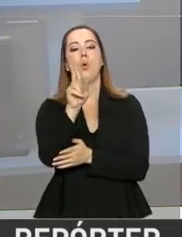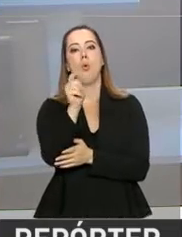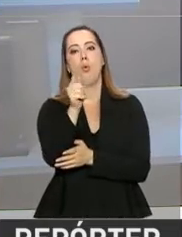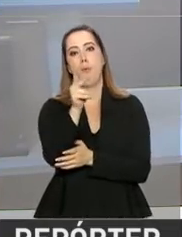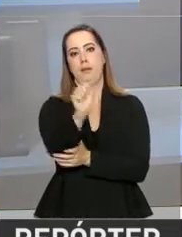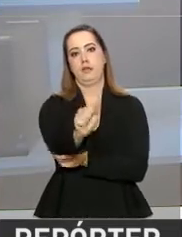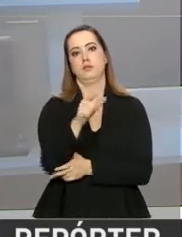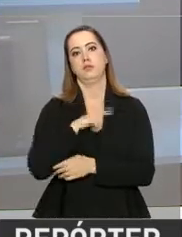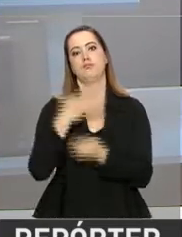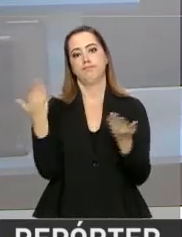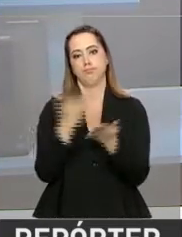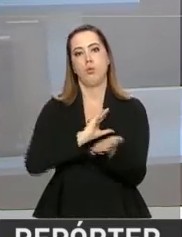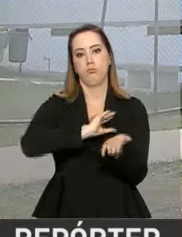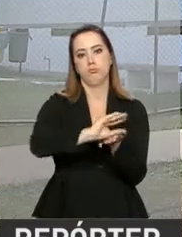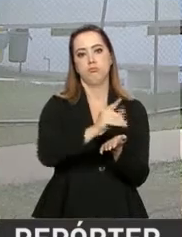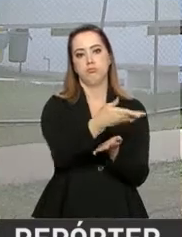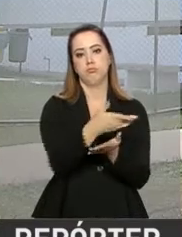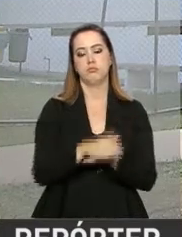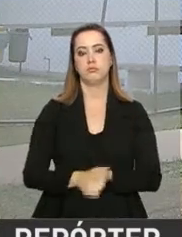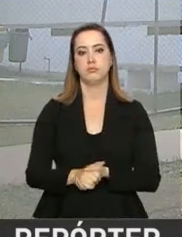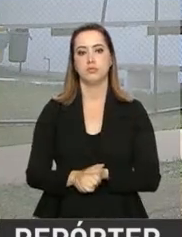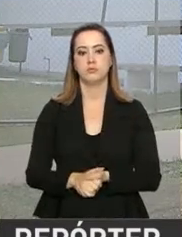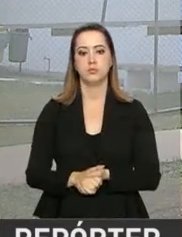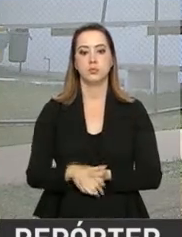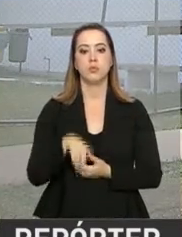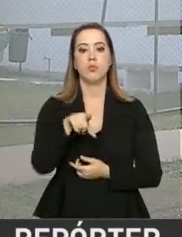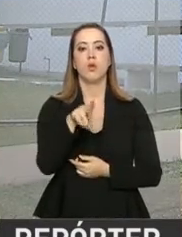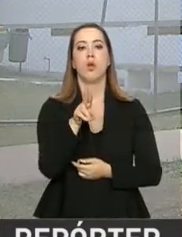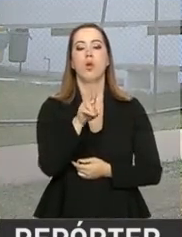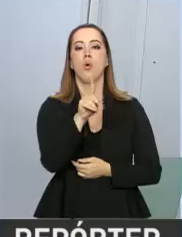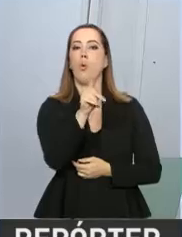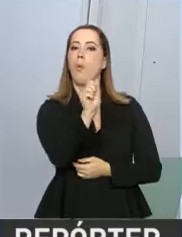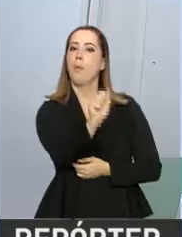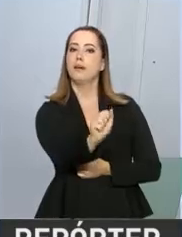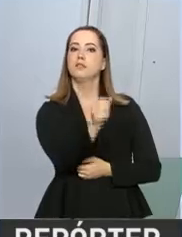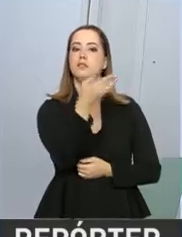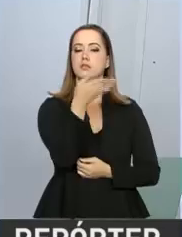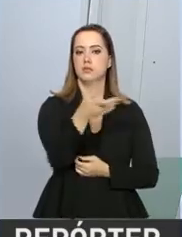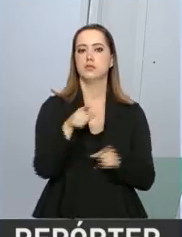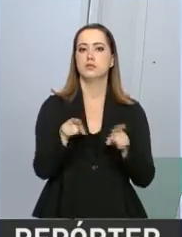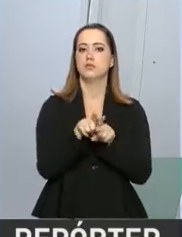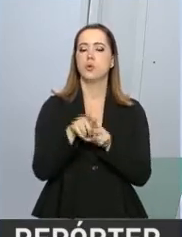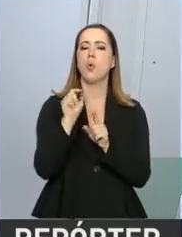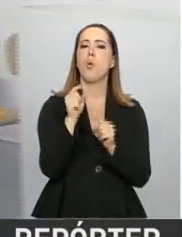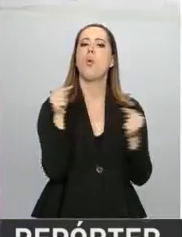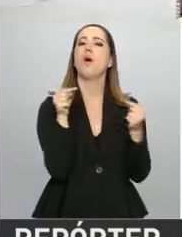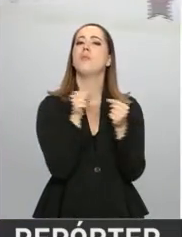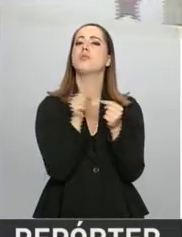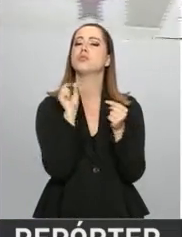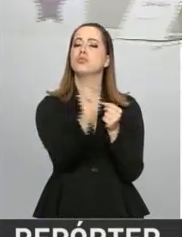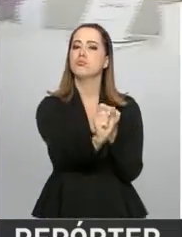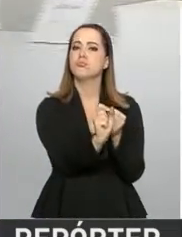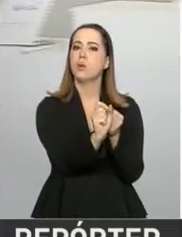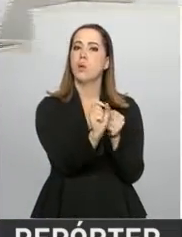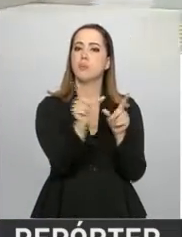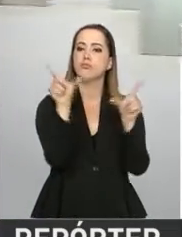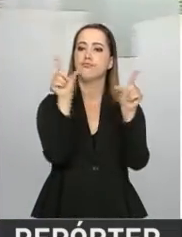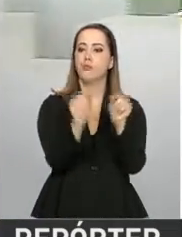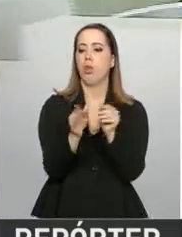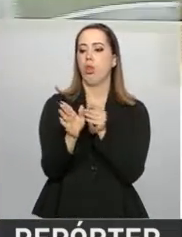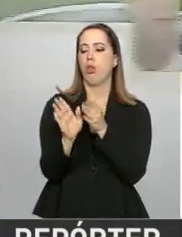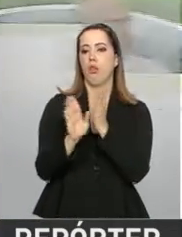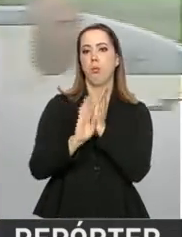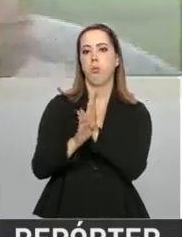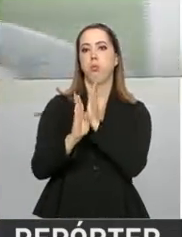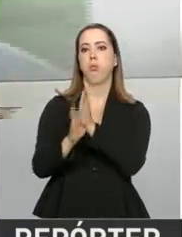incluídas nesse remanejamento e as Unidades de Pronto Atendimento UPA tem o objetivo de diminuir as filas nos hospitais